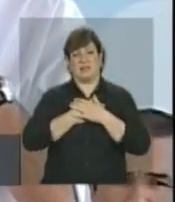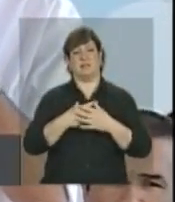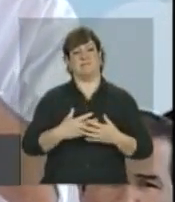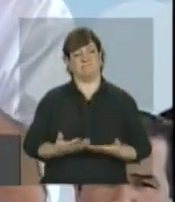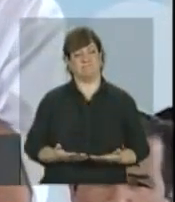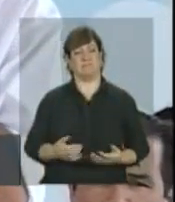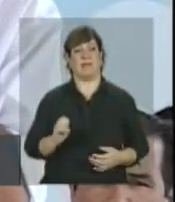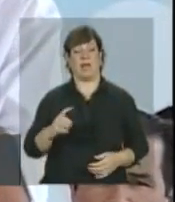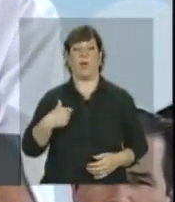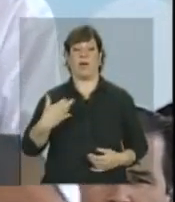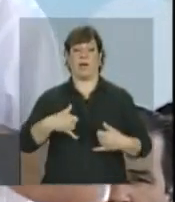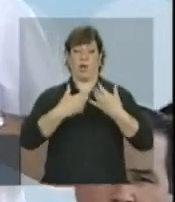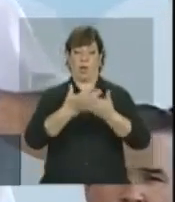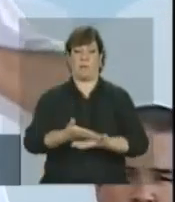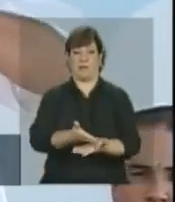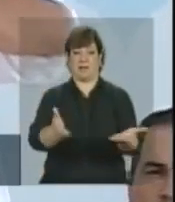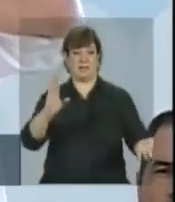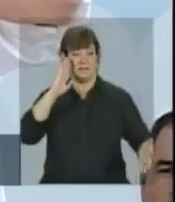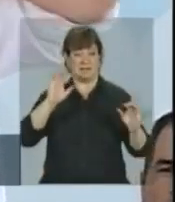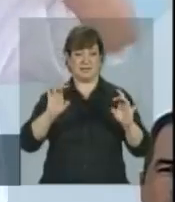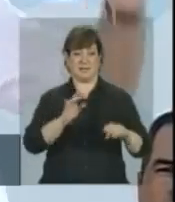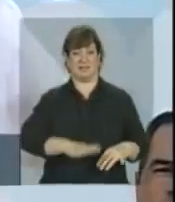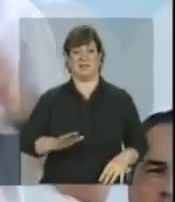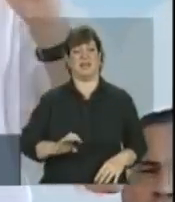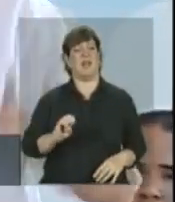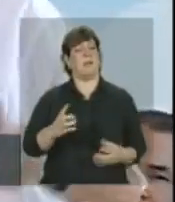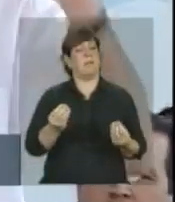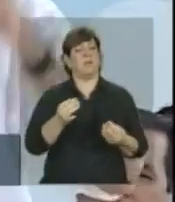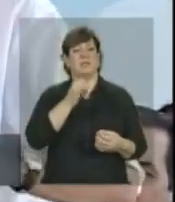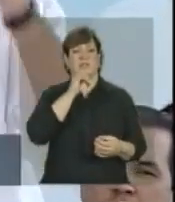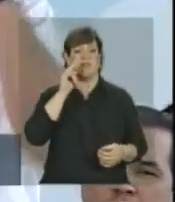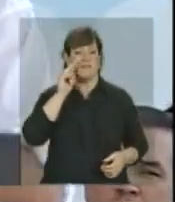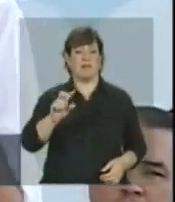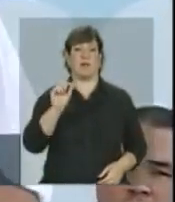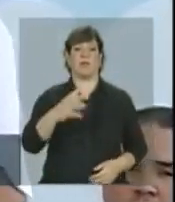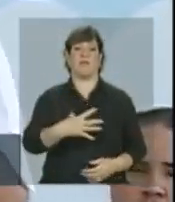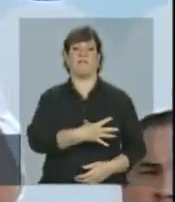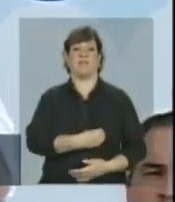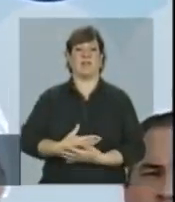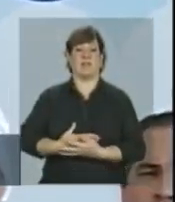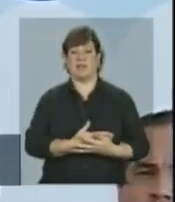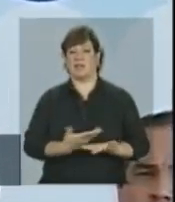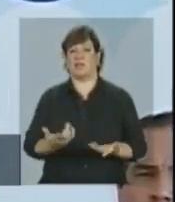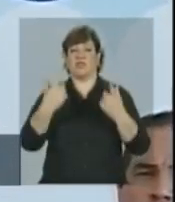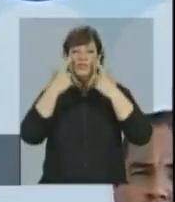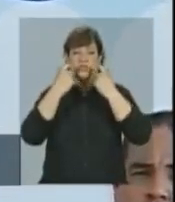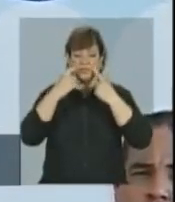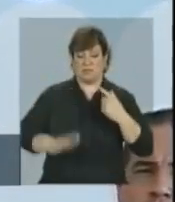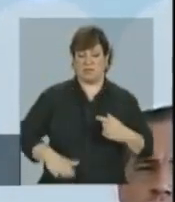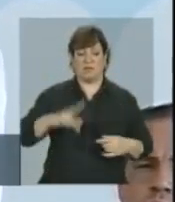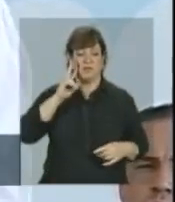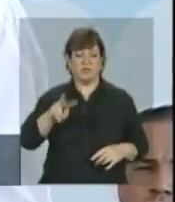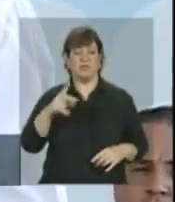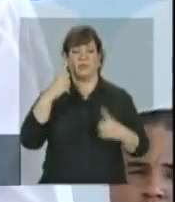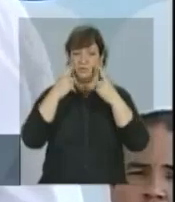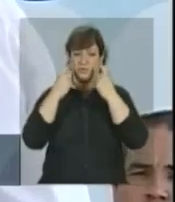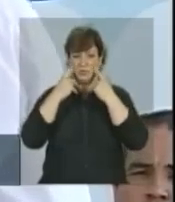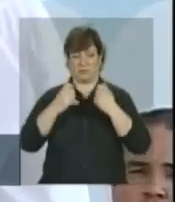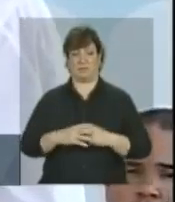aqui especialmente as crianças, não tem nada mais doloroso nesse mundo do que ver filho da gente chorando. E eu